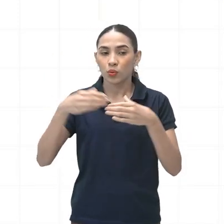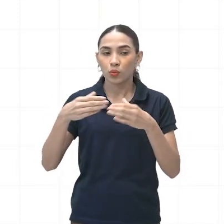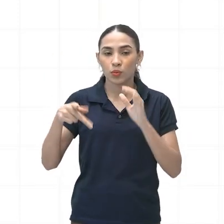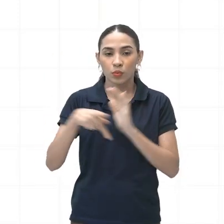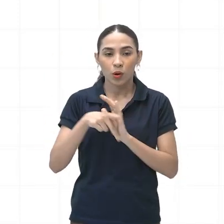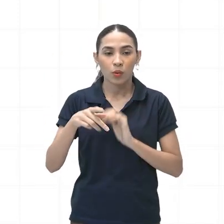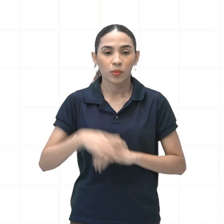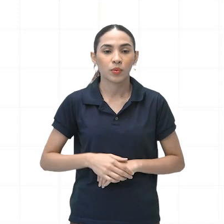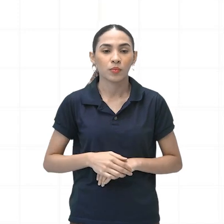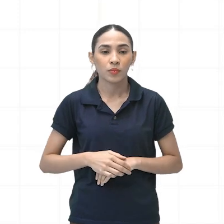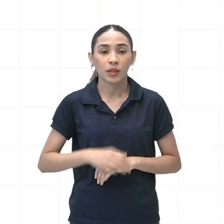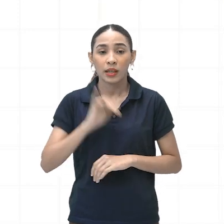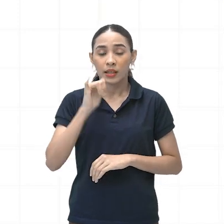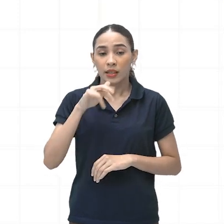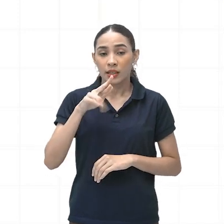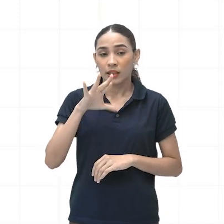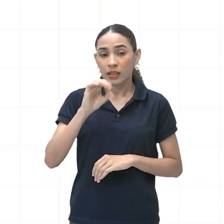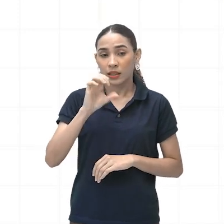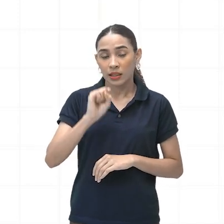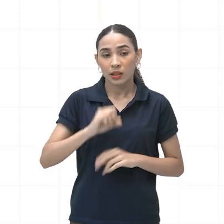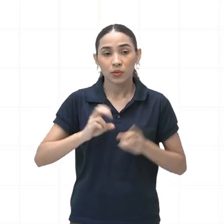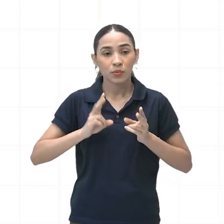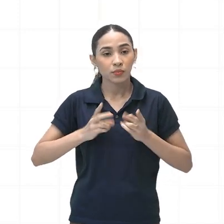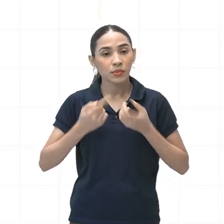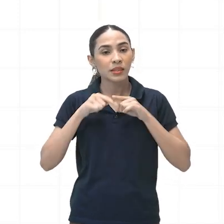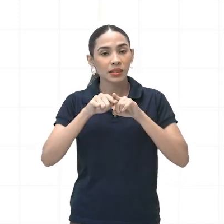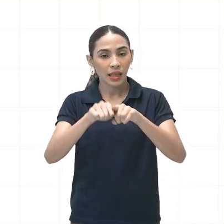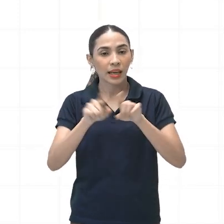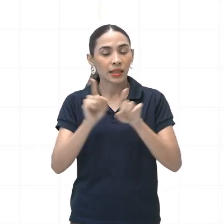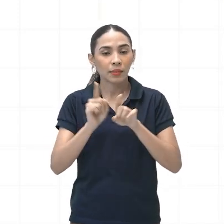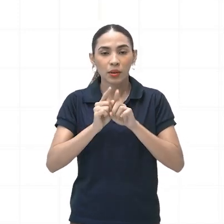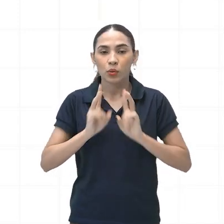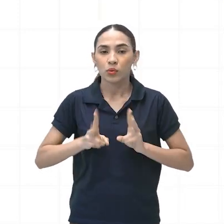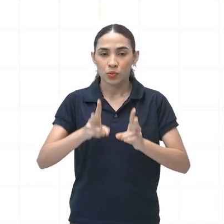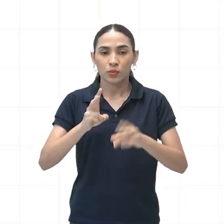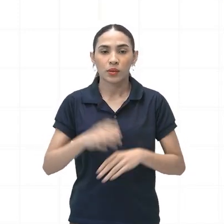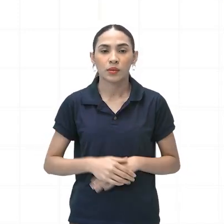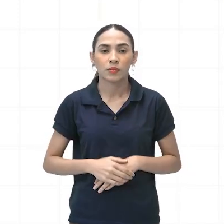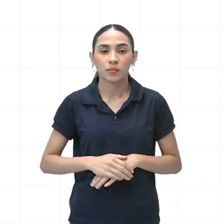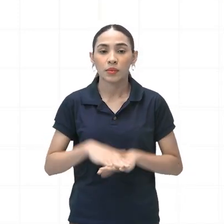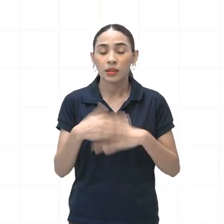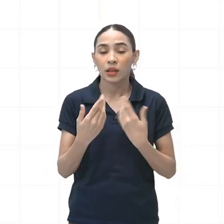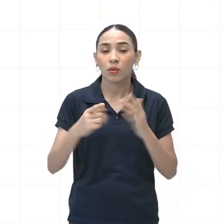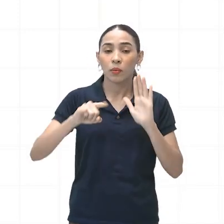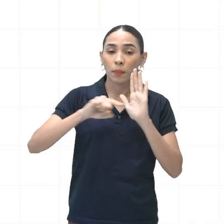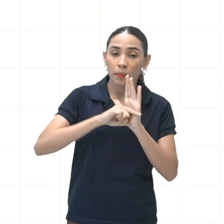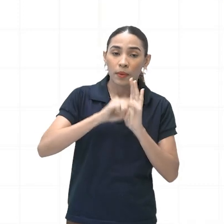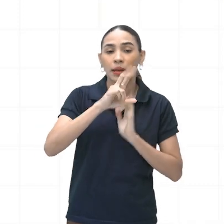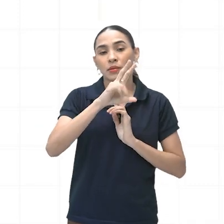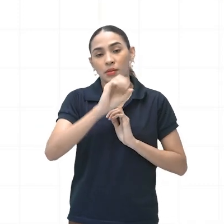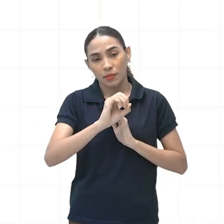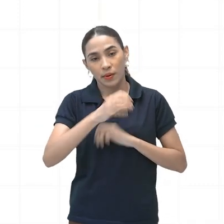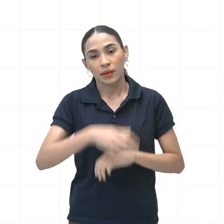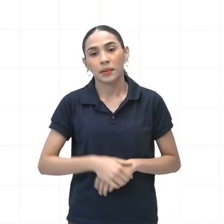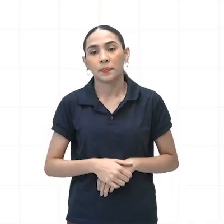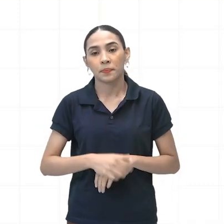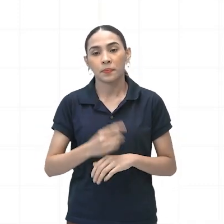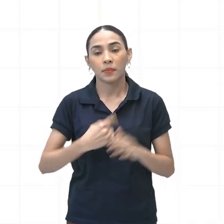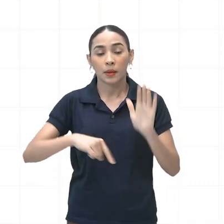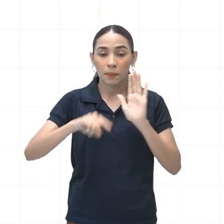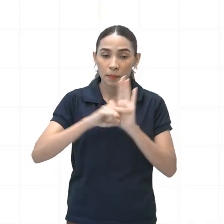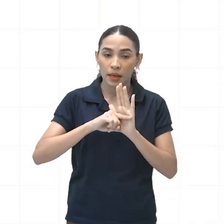números inteiros, ele segue para o infinito. Então, menos 50,